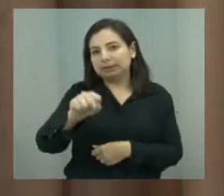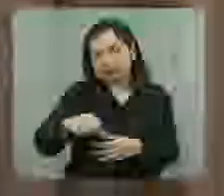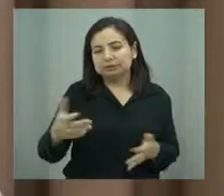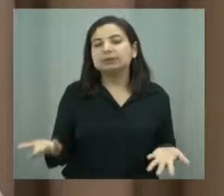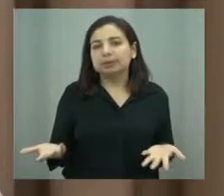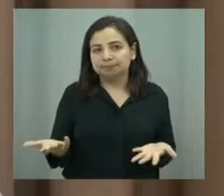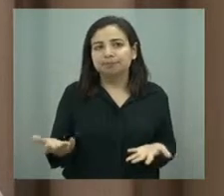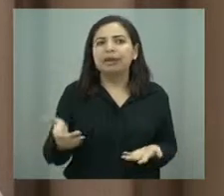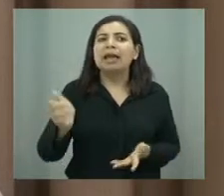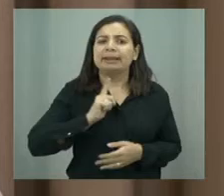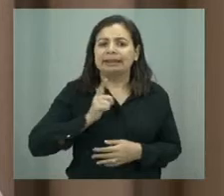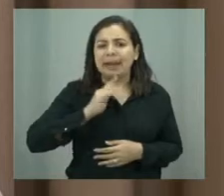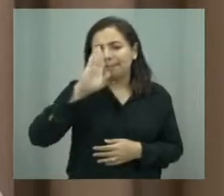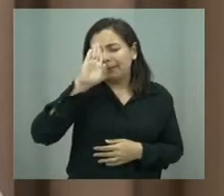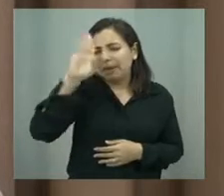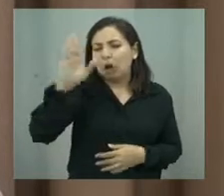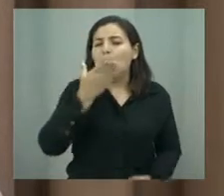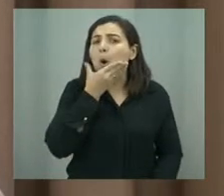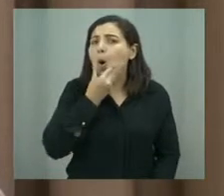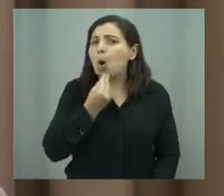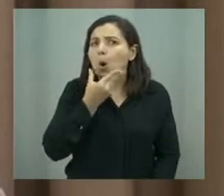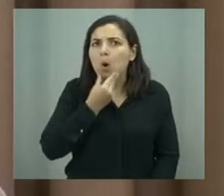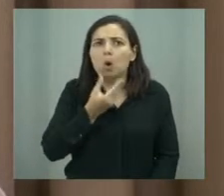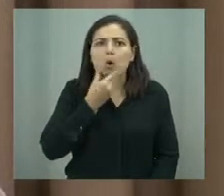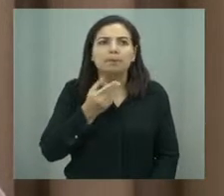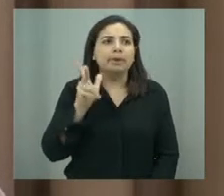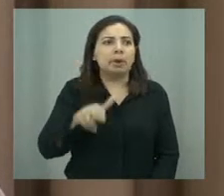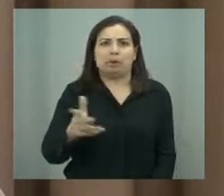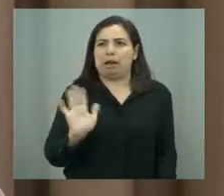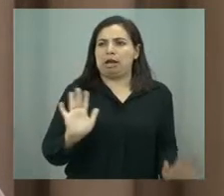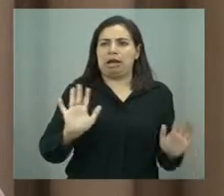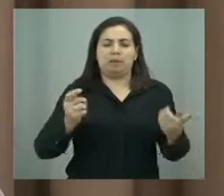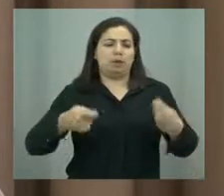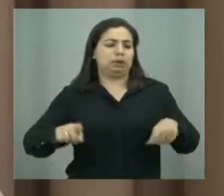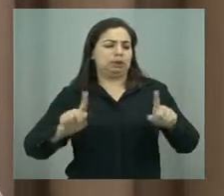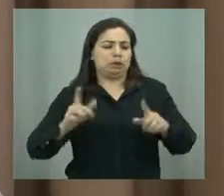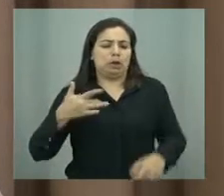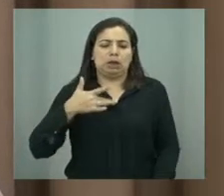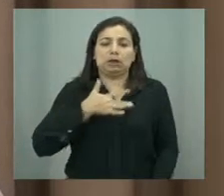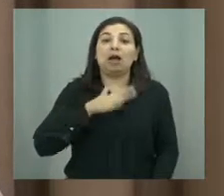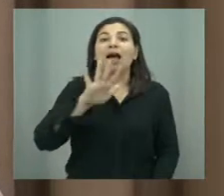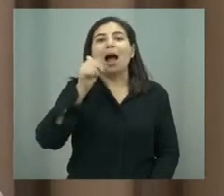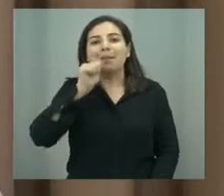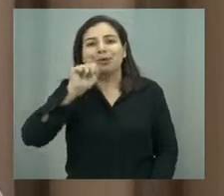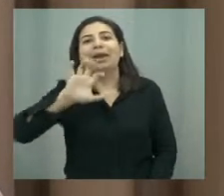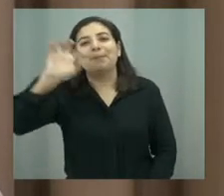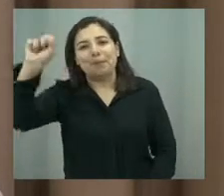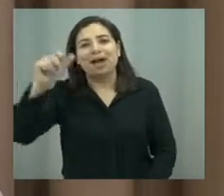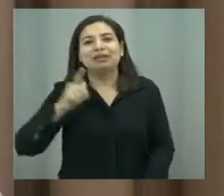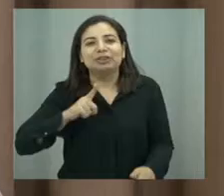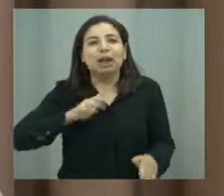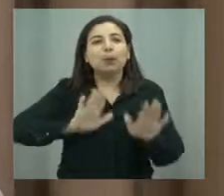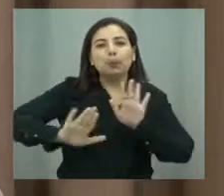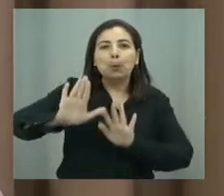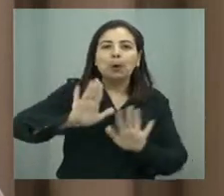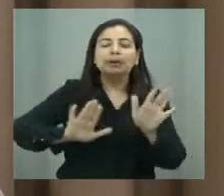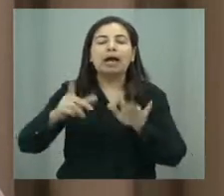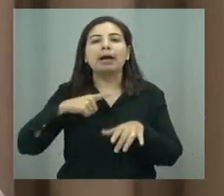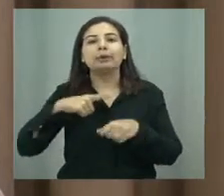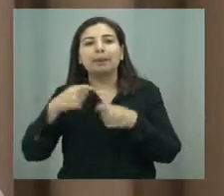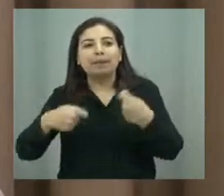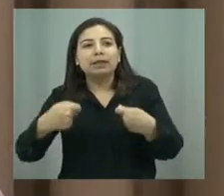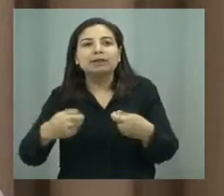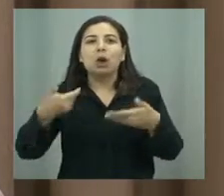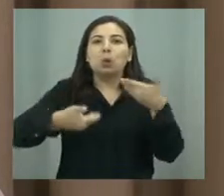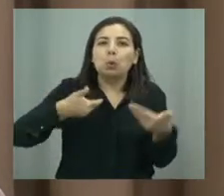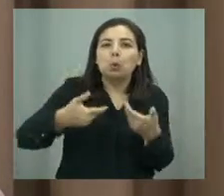principalmente nos homens, né? Homens são muito resistentes, as mulheres, elas se preocupam muito com a saúde. E hoje em dia existem pesquisas